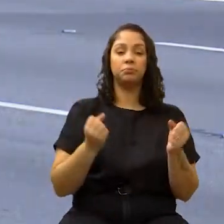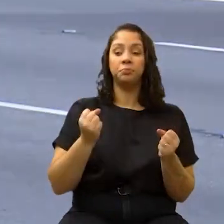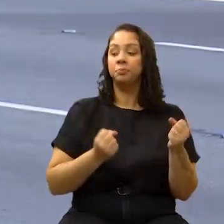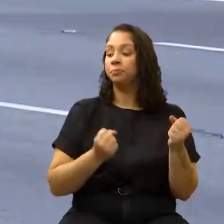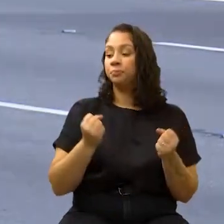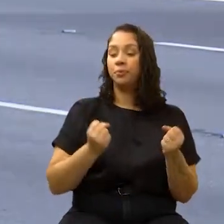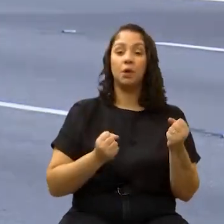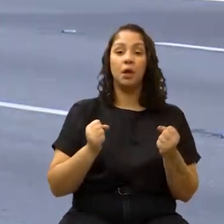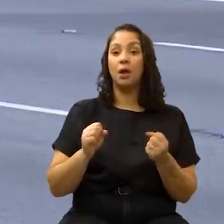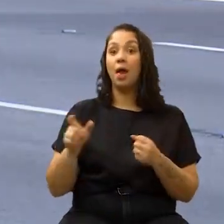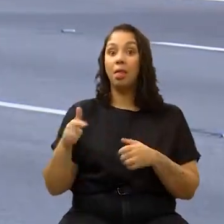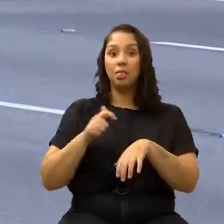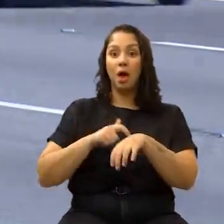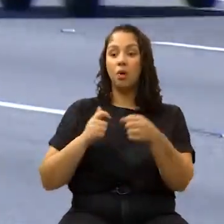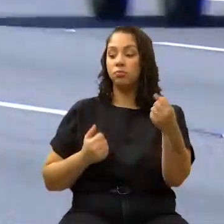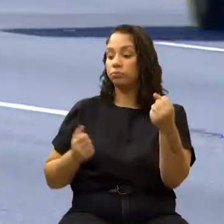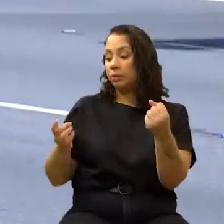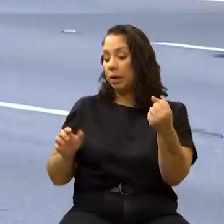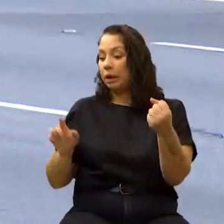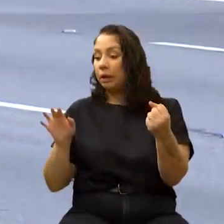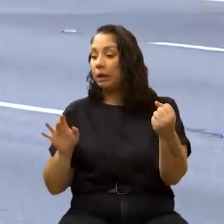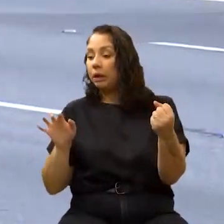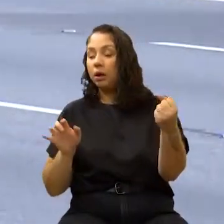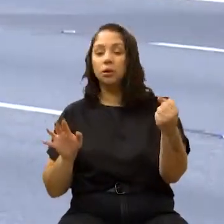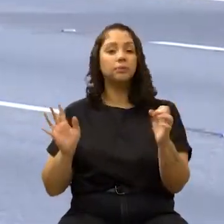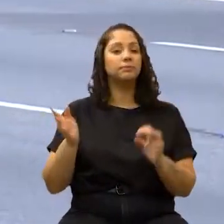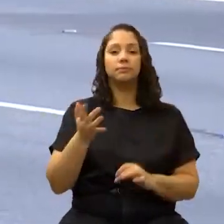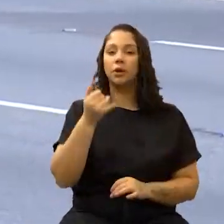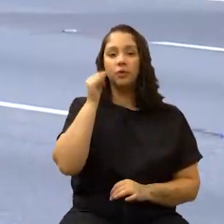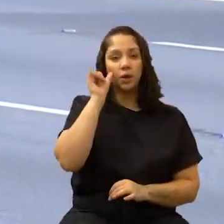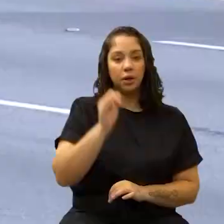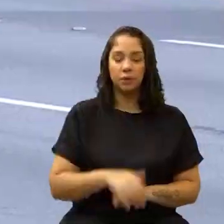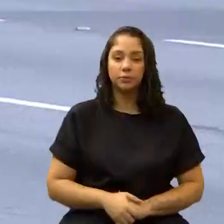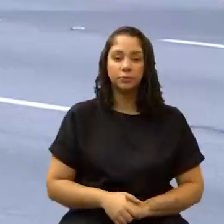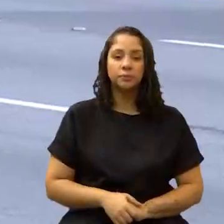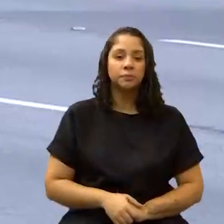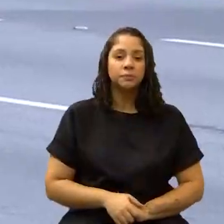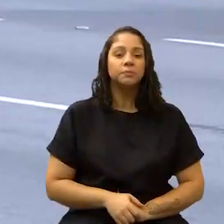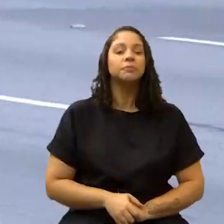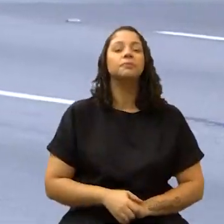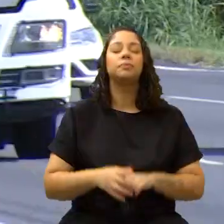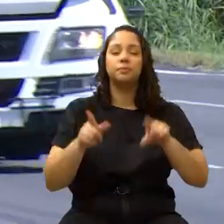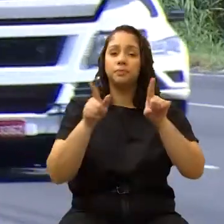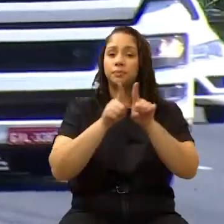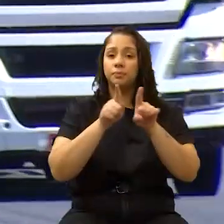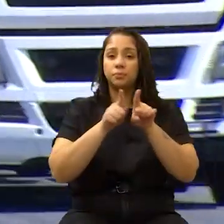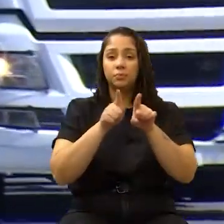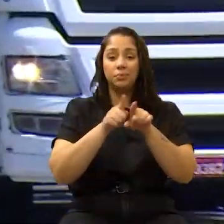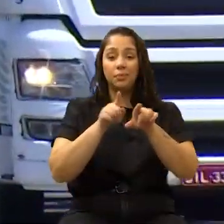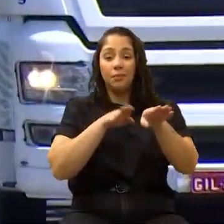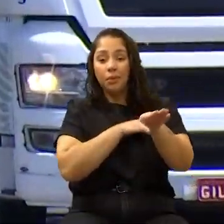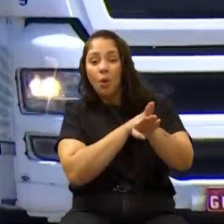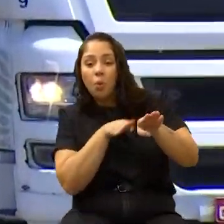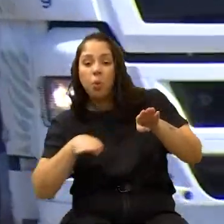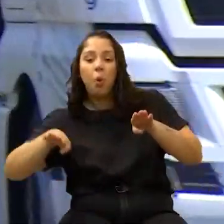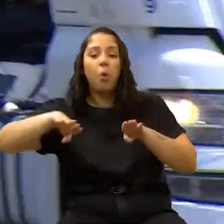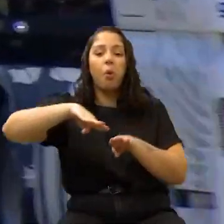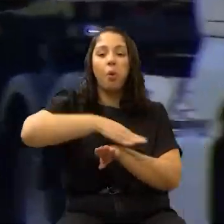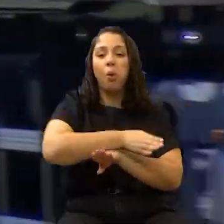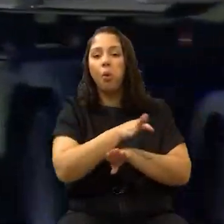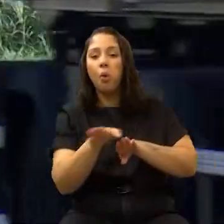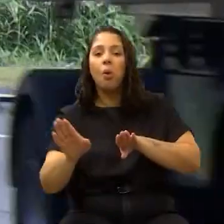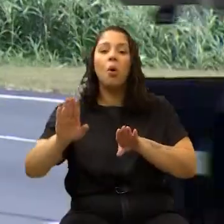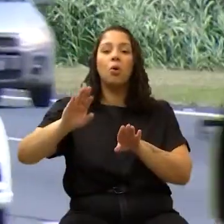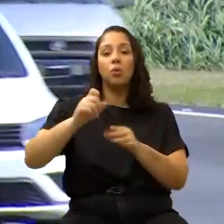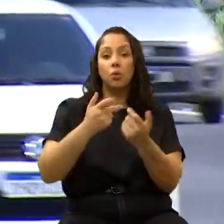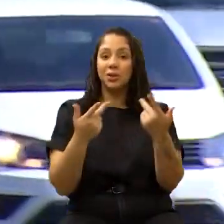telefone em movimento. O risco é muito grande. Usar a sinalização também, né, Tenente? Organizar uma ultrapassagem ou alguma manobra